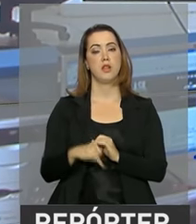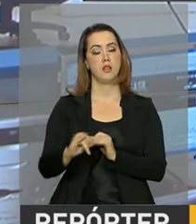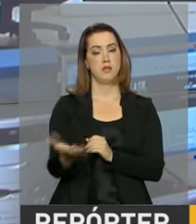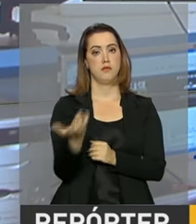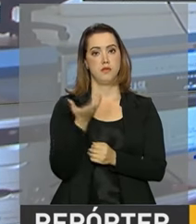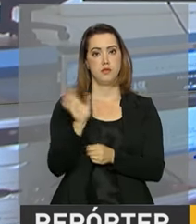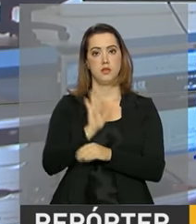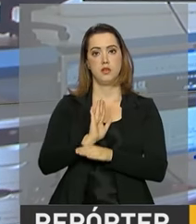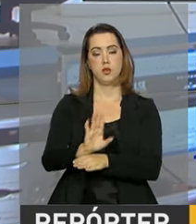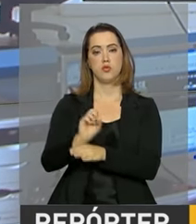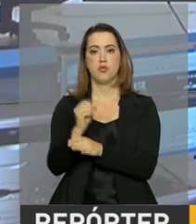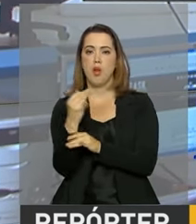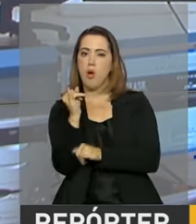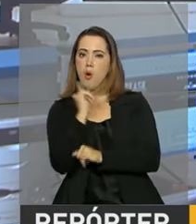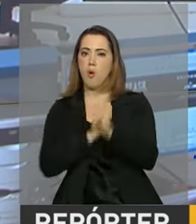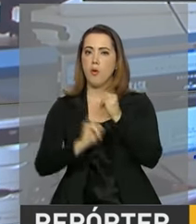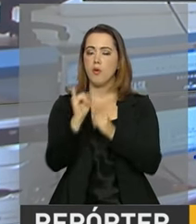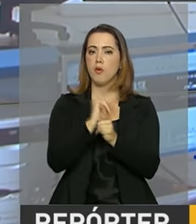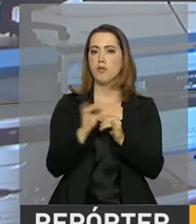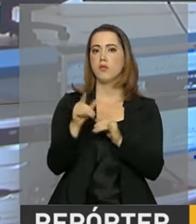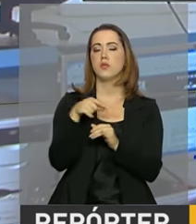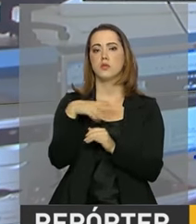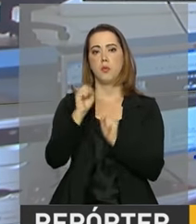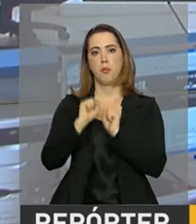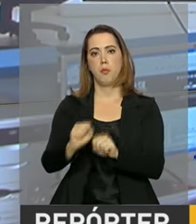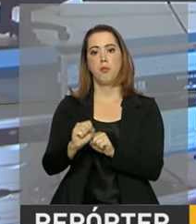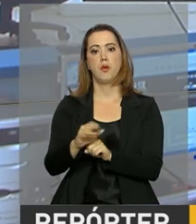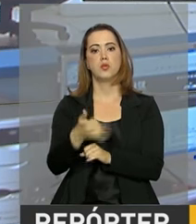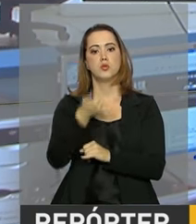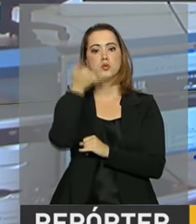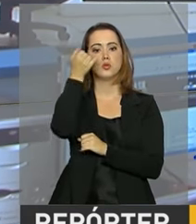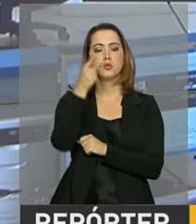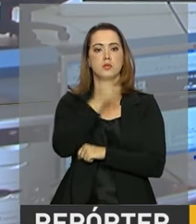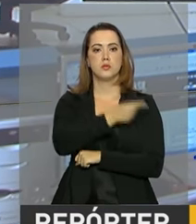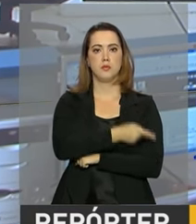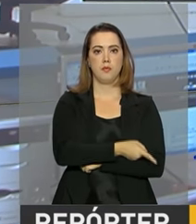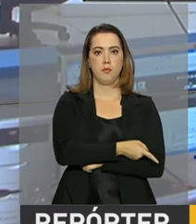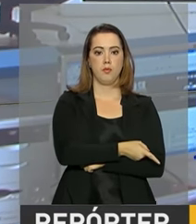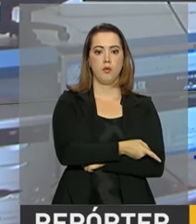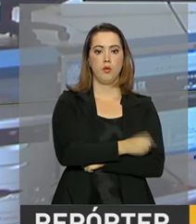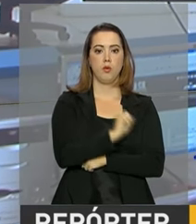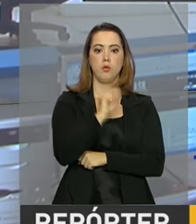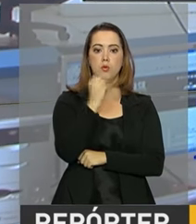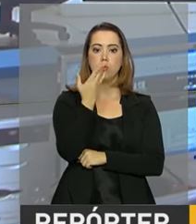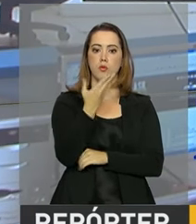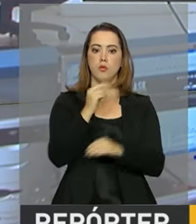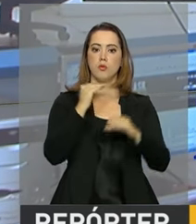ajudar ou ter mais informações sobre a campanha, pode ligar para o telefone DDD